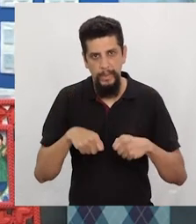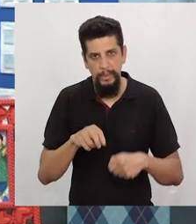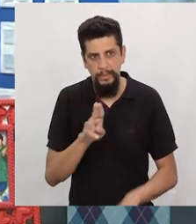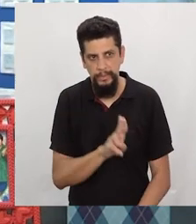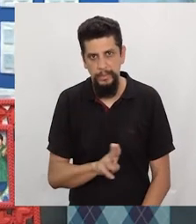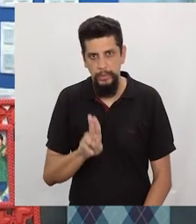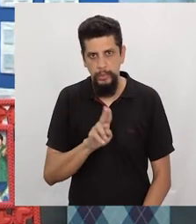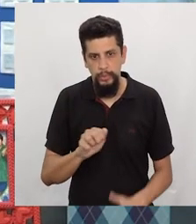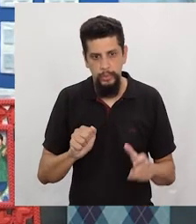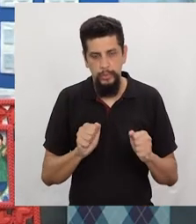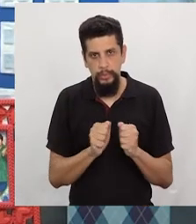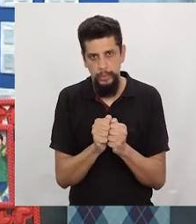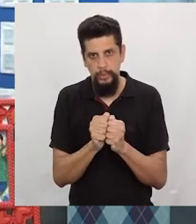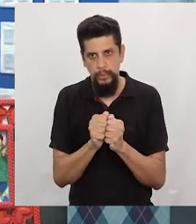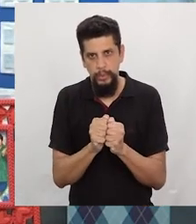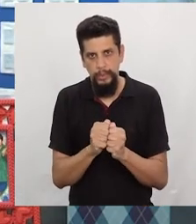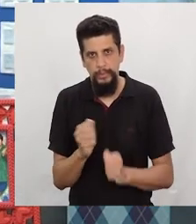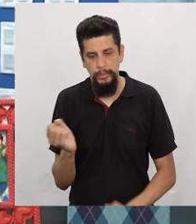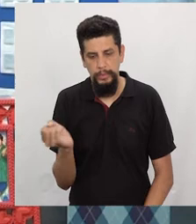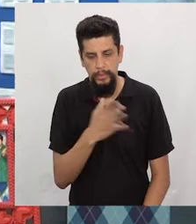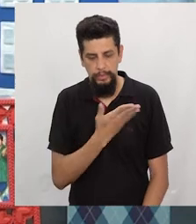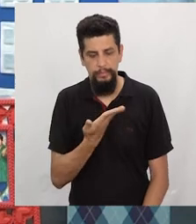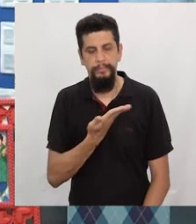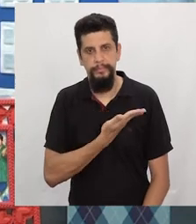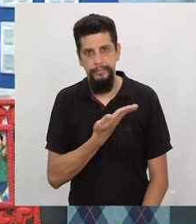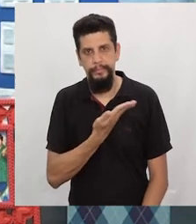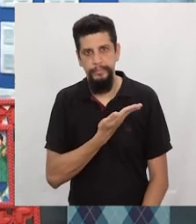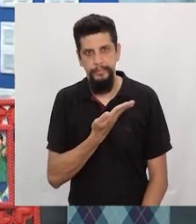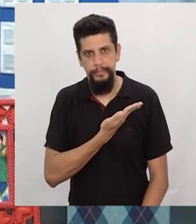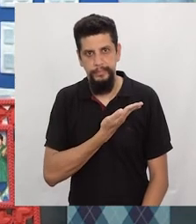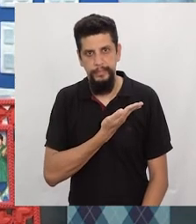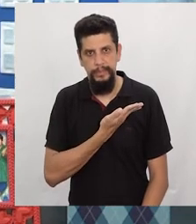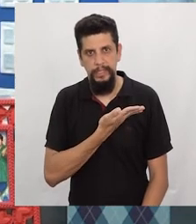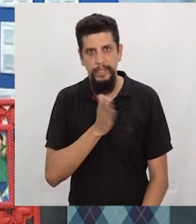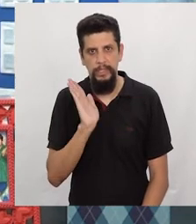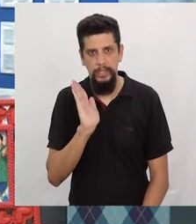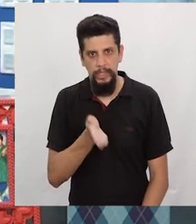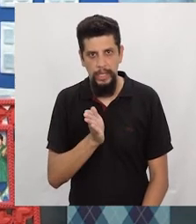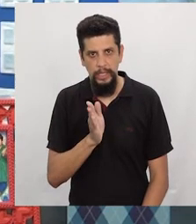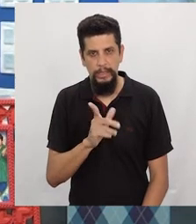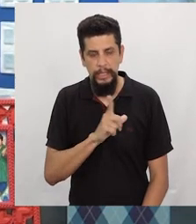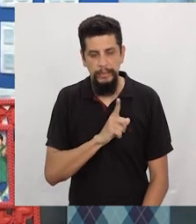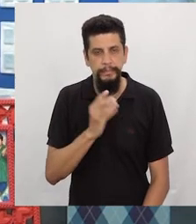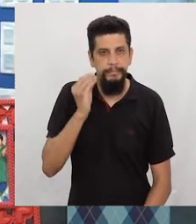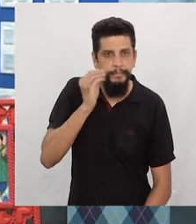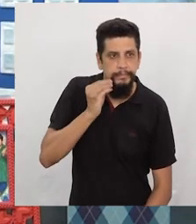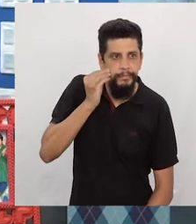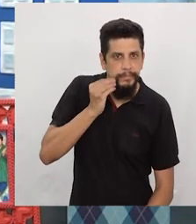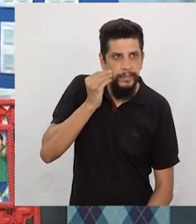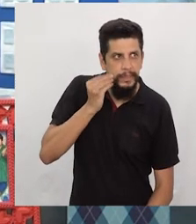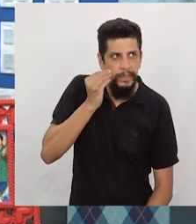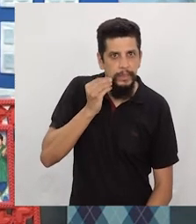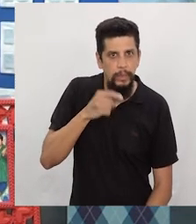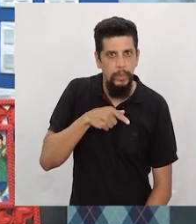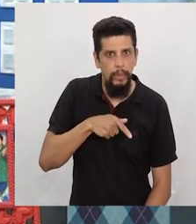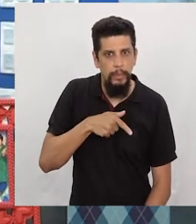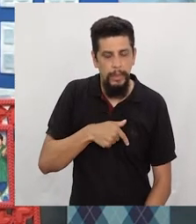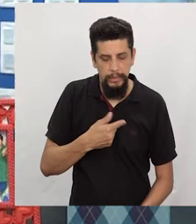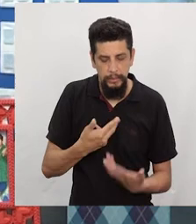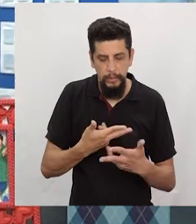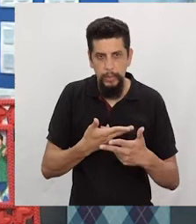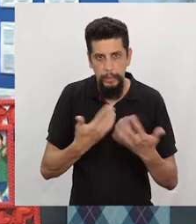usar junto com os meus novos parceiros. Já estava testando uma